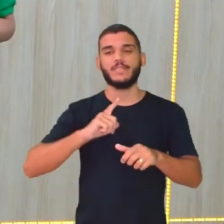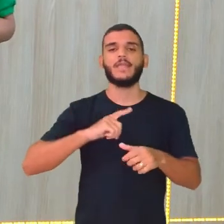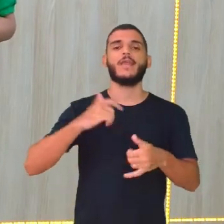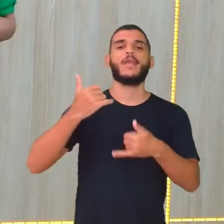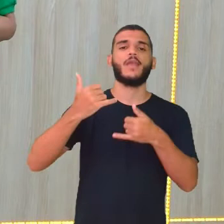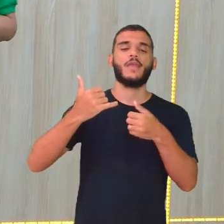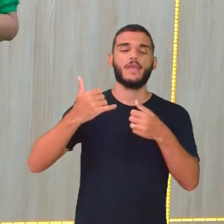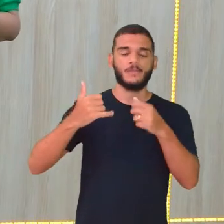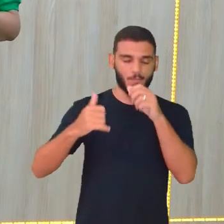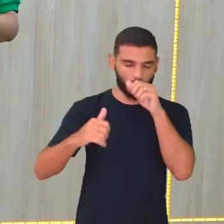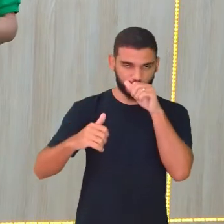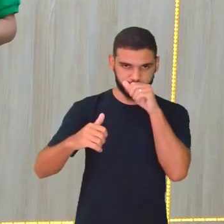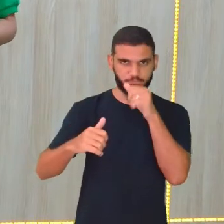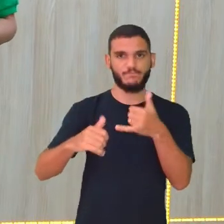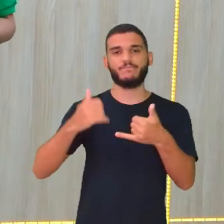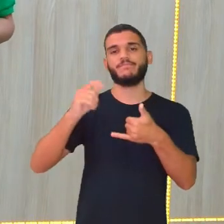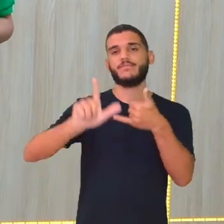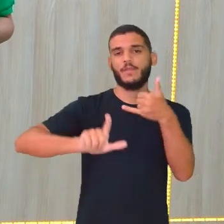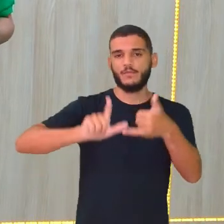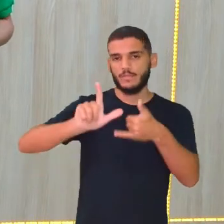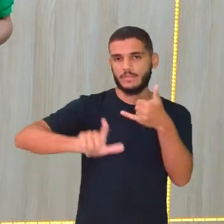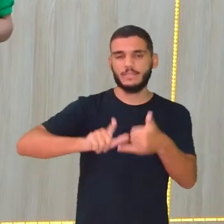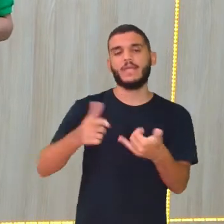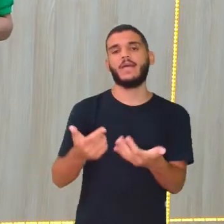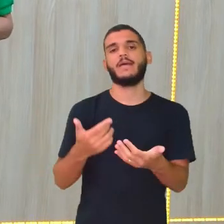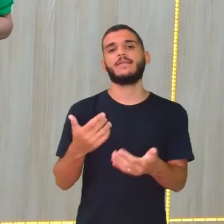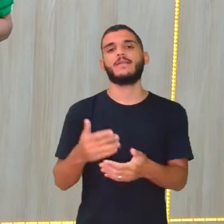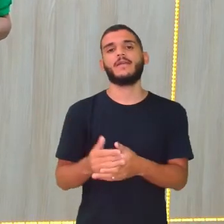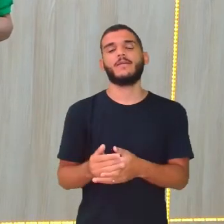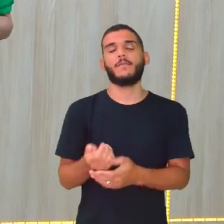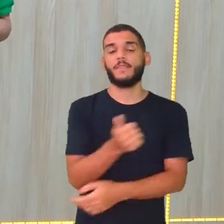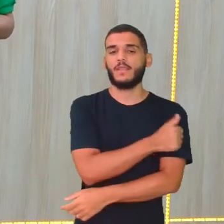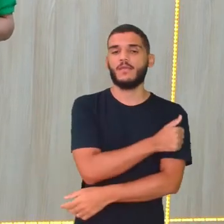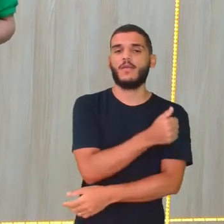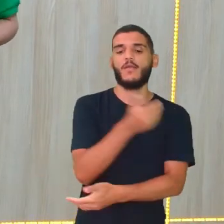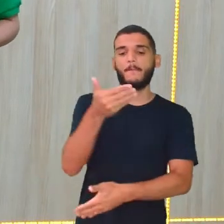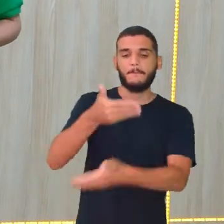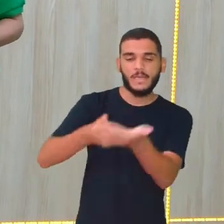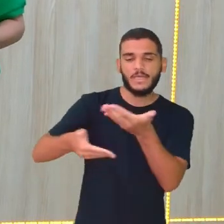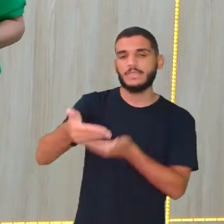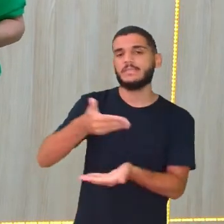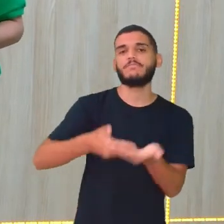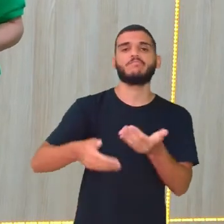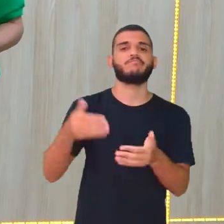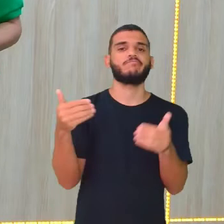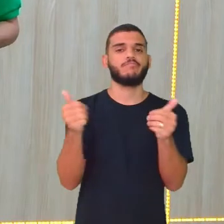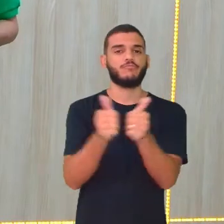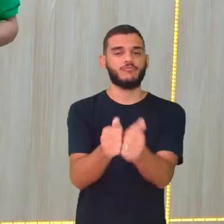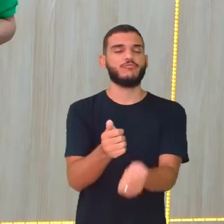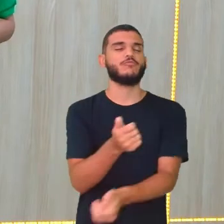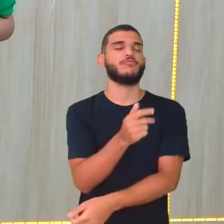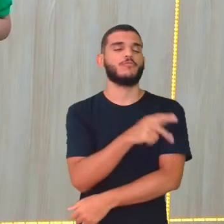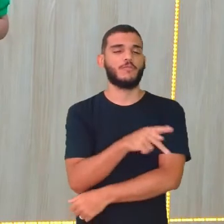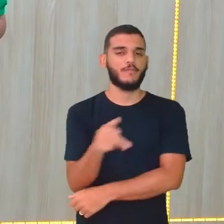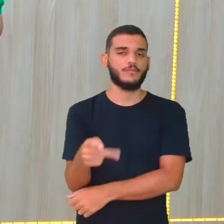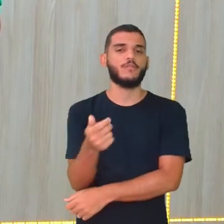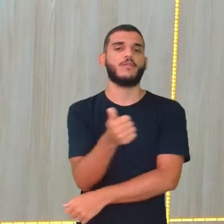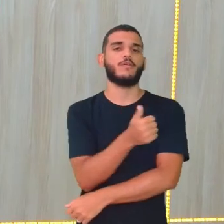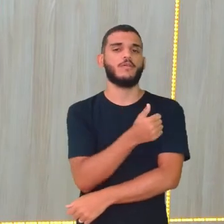colegas. Então, o professor vai estar ali dando esse suporte, oferecendo esse suporte